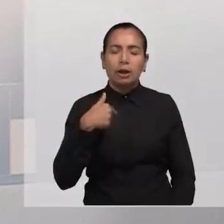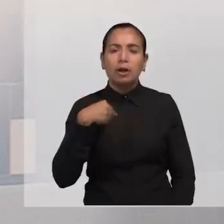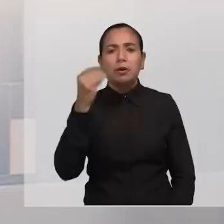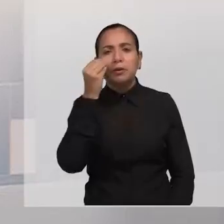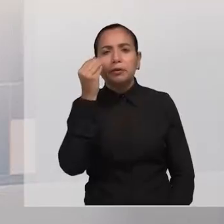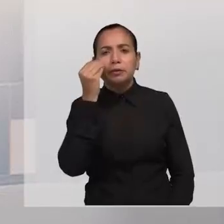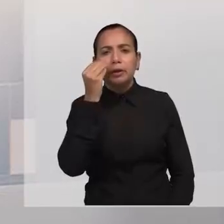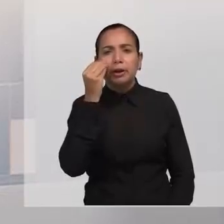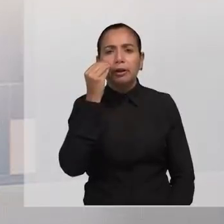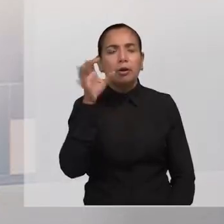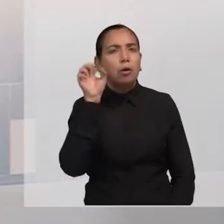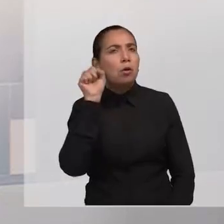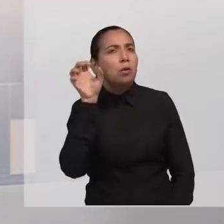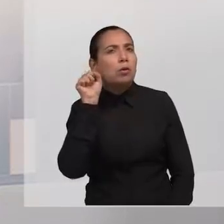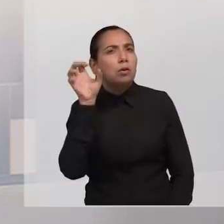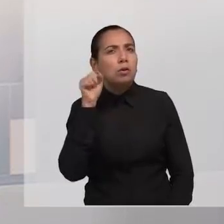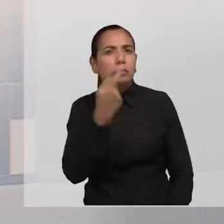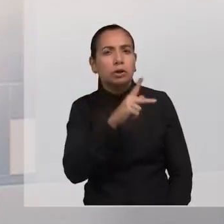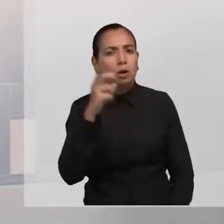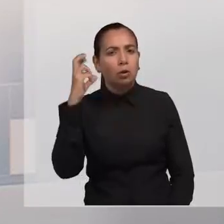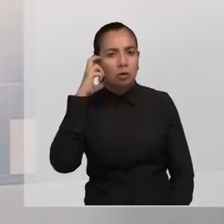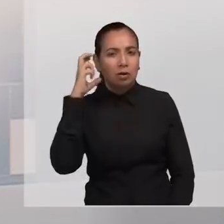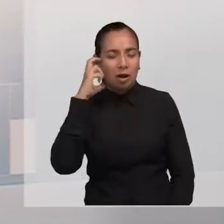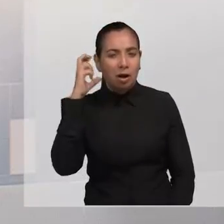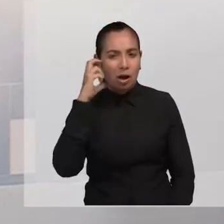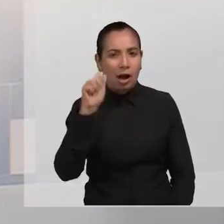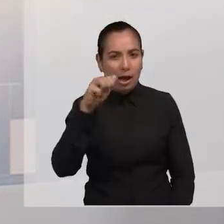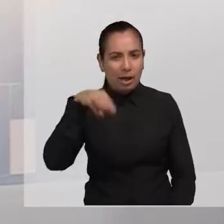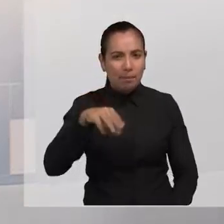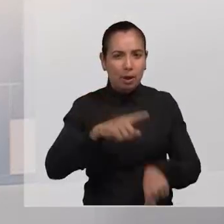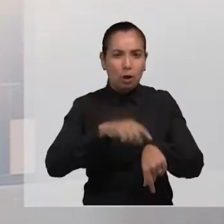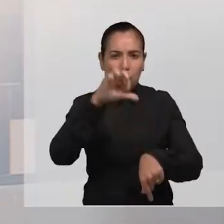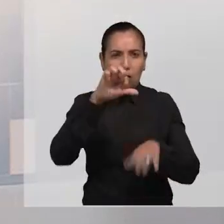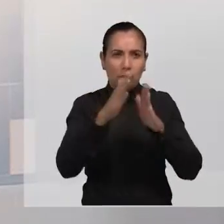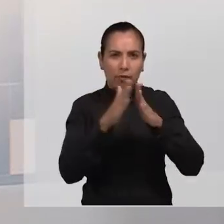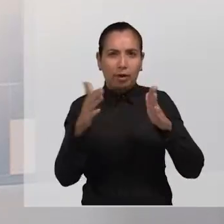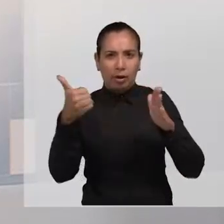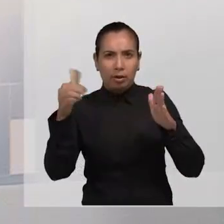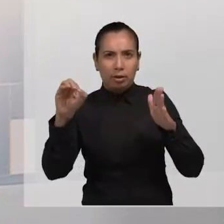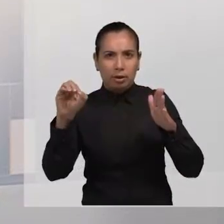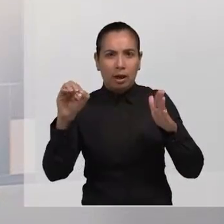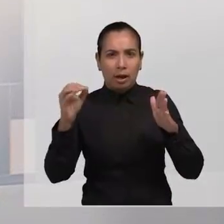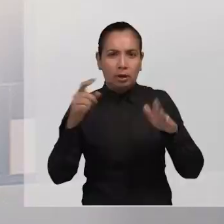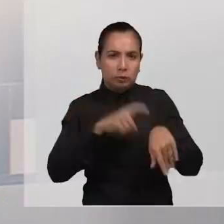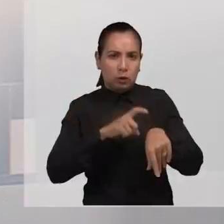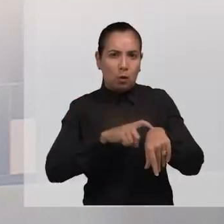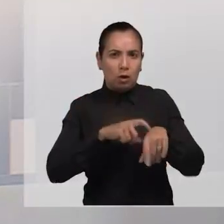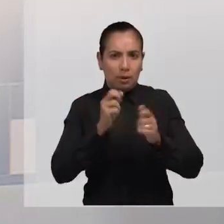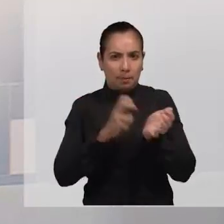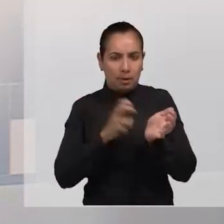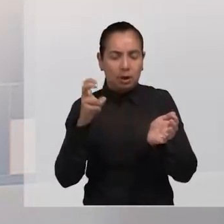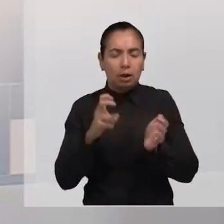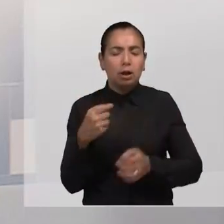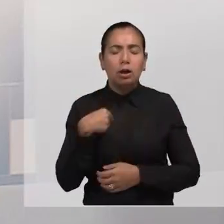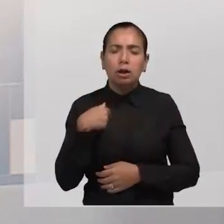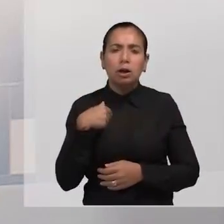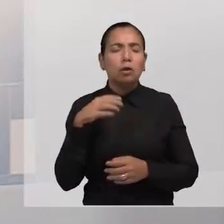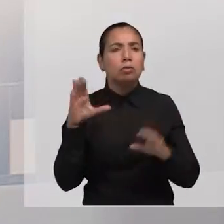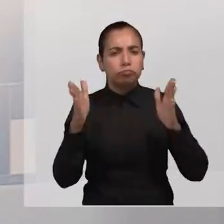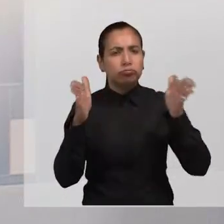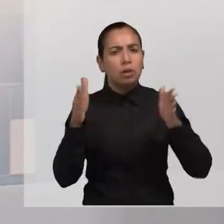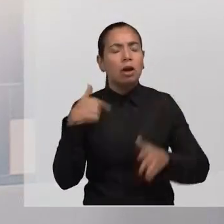M Cidade, de 9 às 10 horas, o programa dele lá é A Hora da Verdade. Você me chamou a atenção de uma